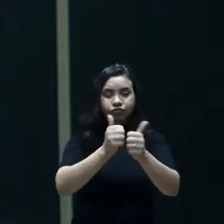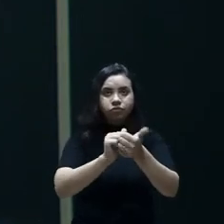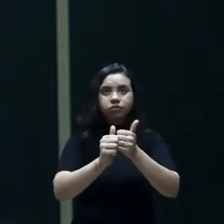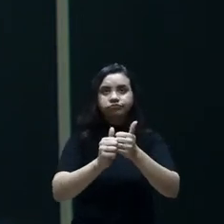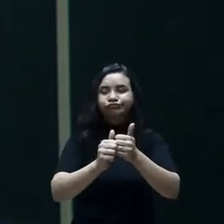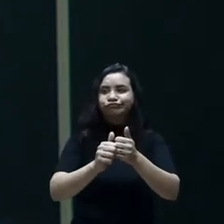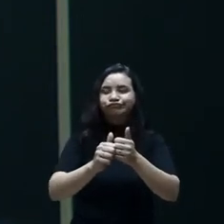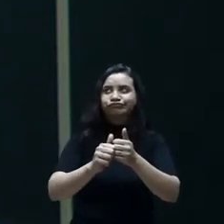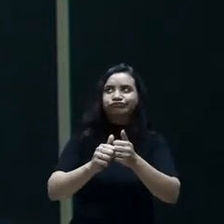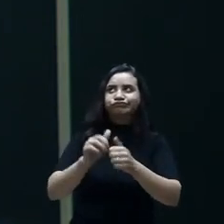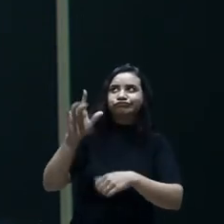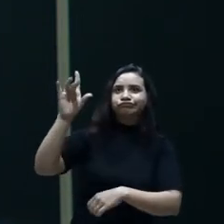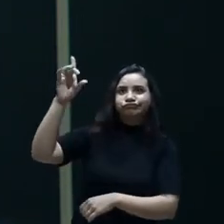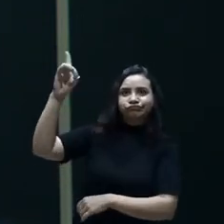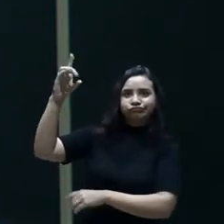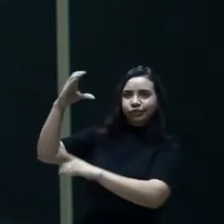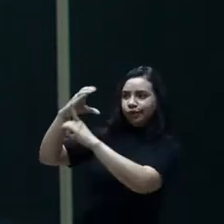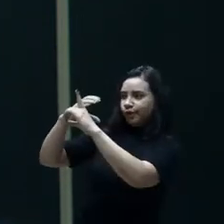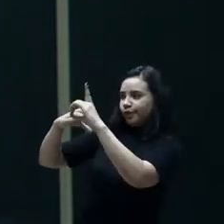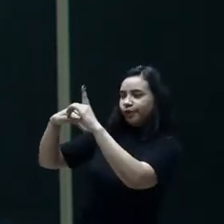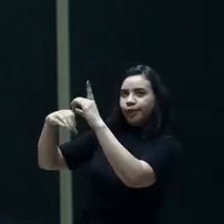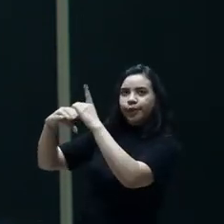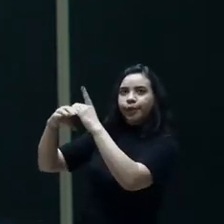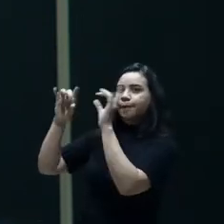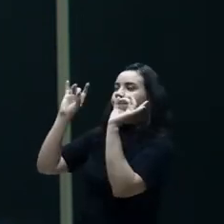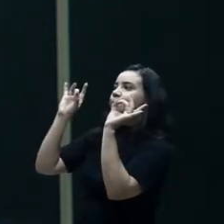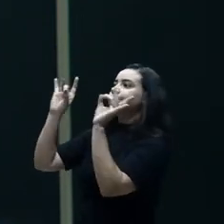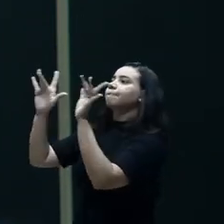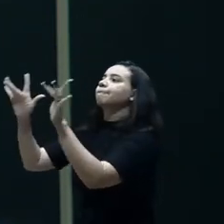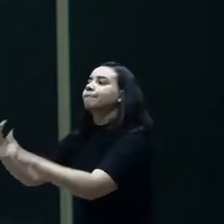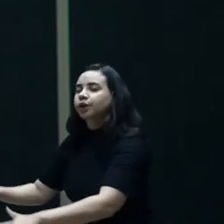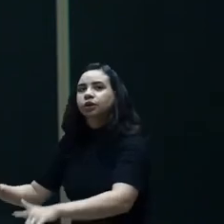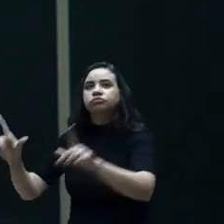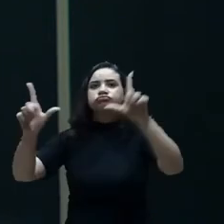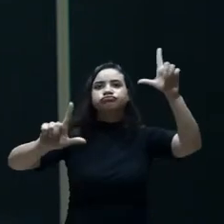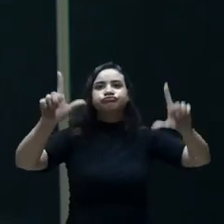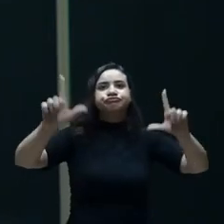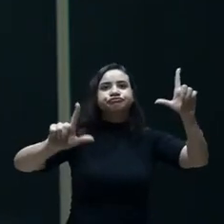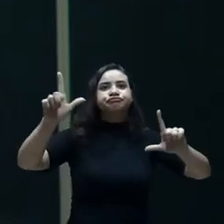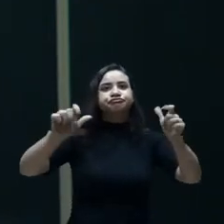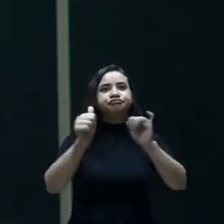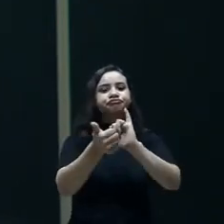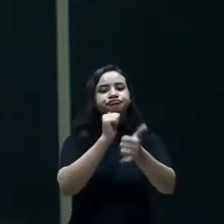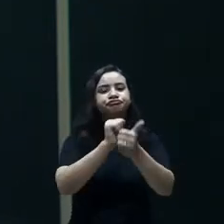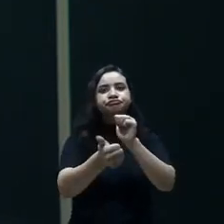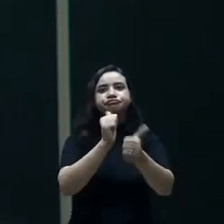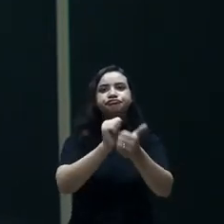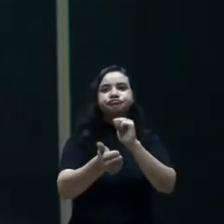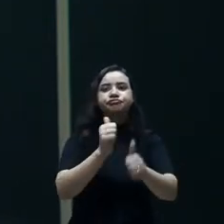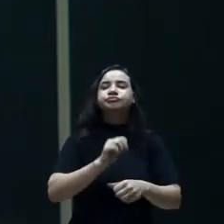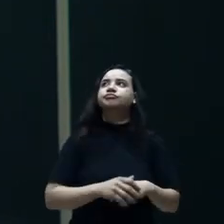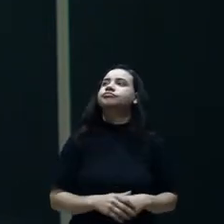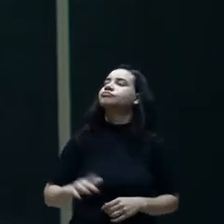isso de vir à igreja, de trazer a família, de estar na presença de Deus, de receber um alimento